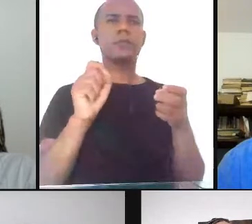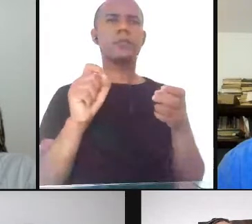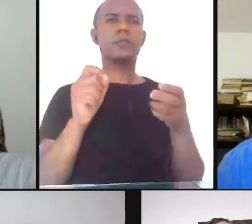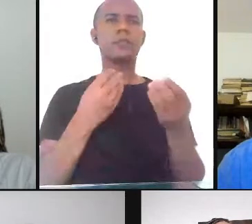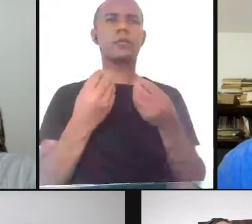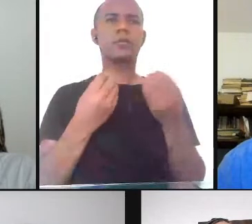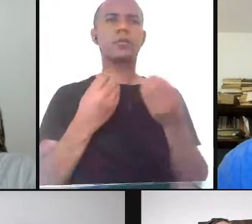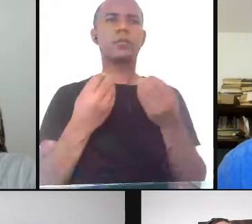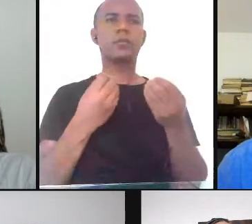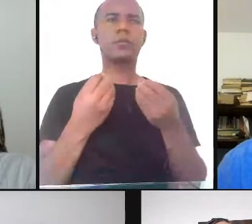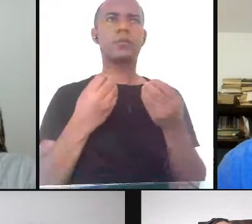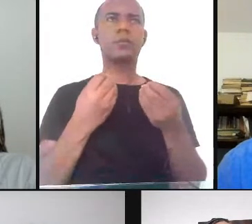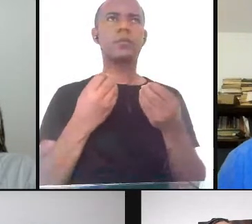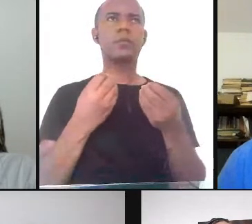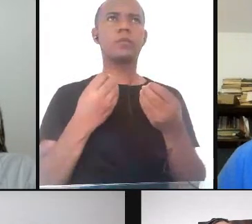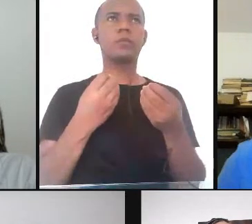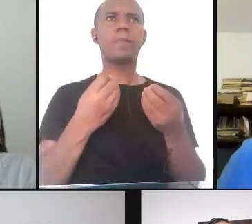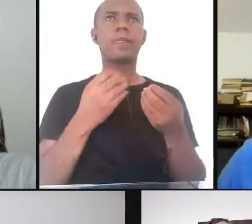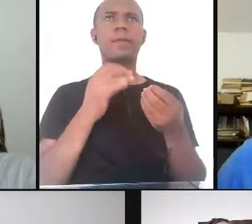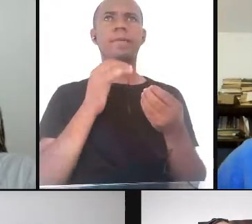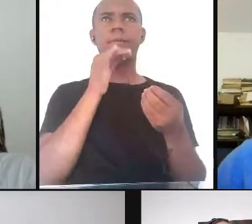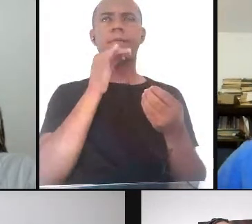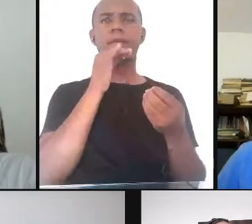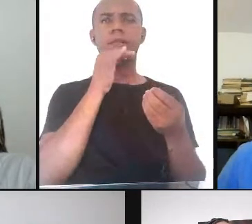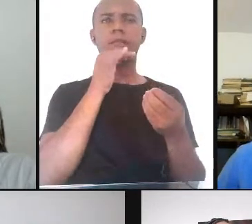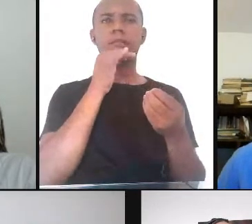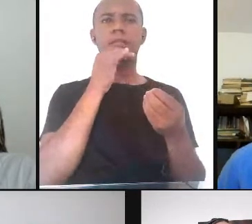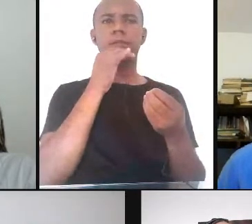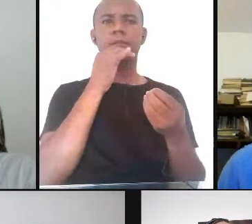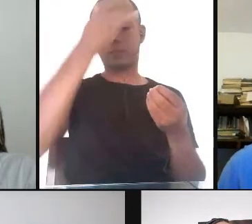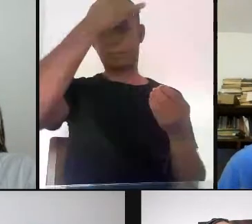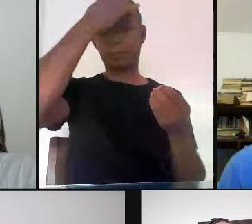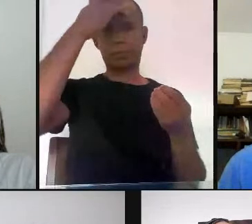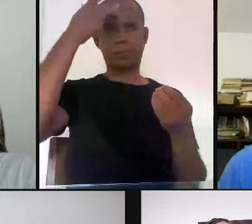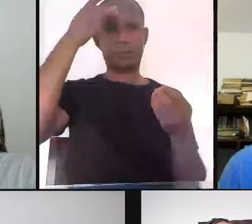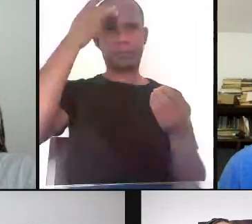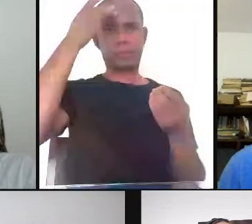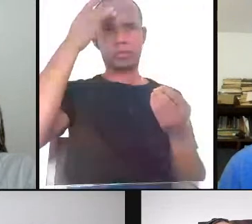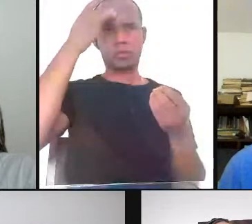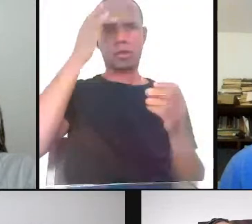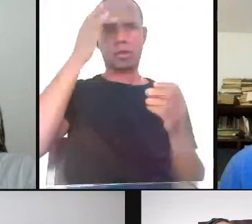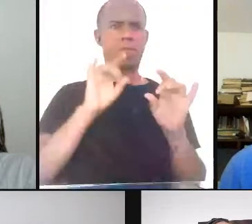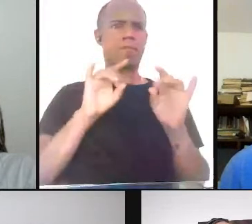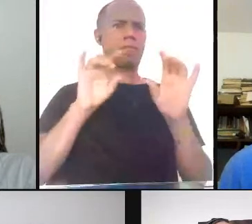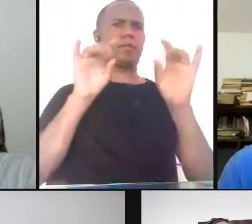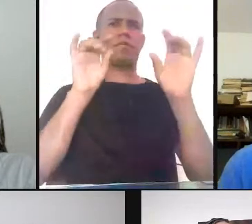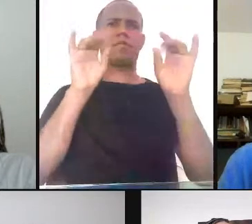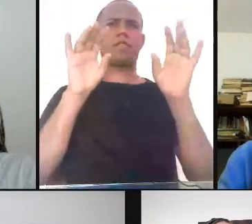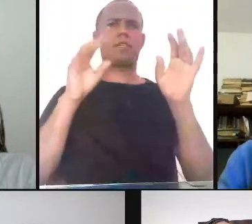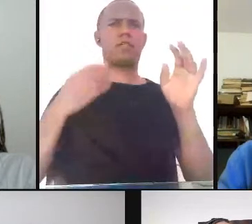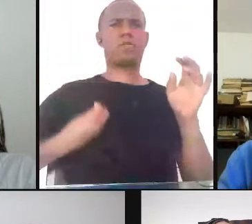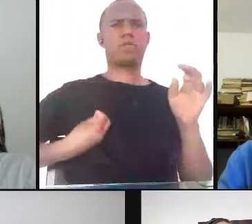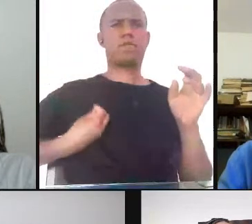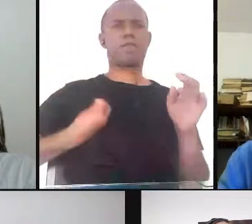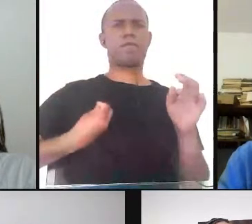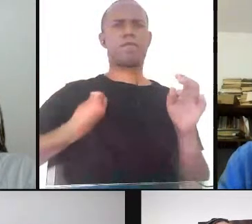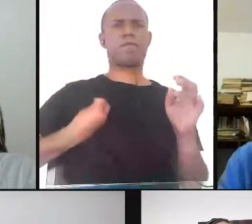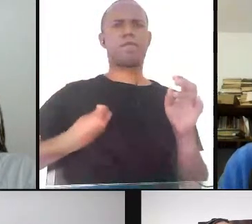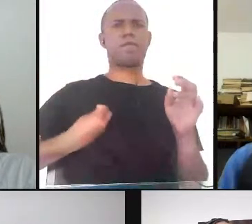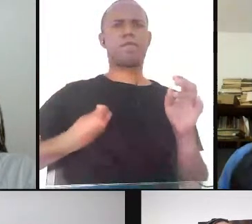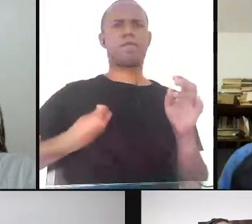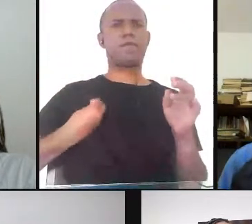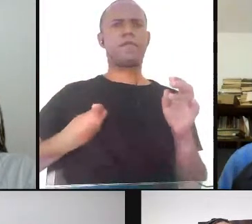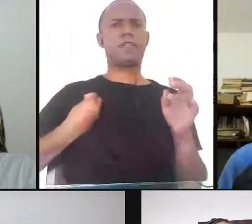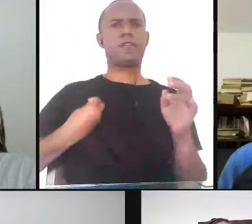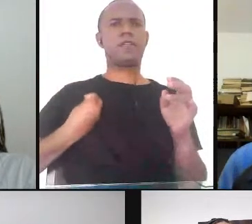sou um cidadão que teve o privilégio de viver momentos históricos muito marcantes. Como, por